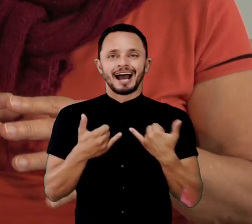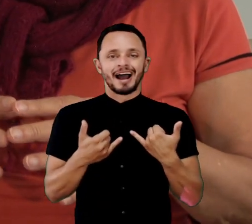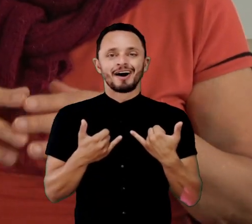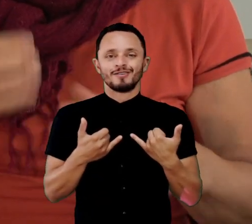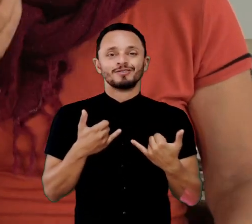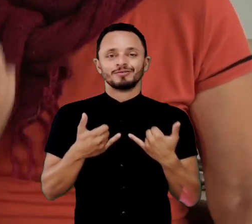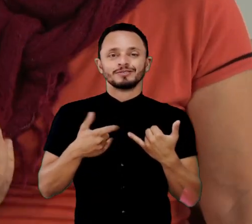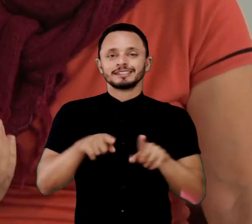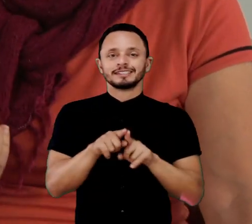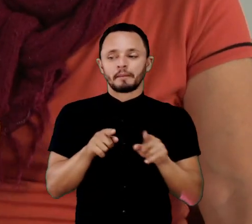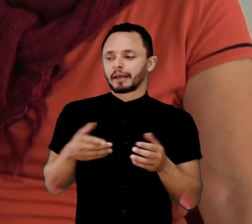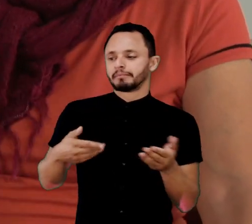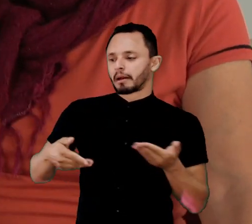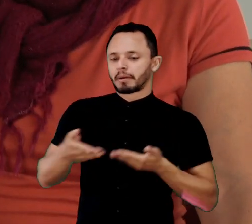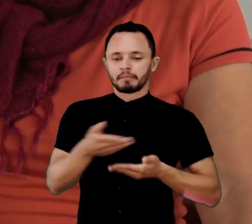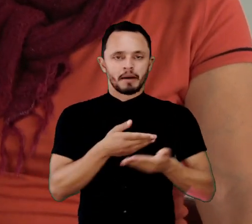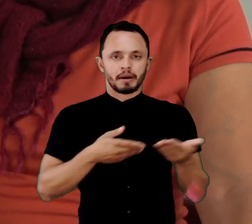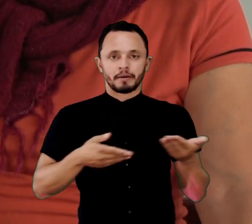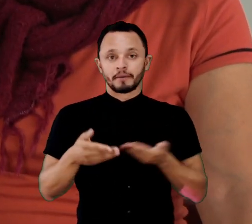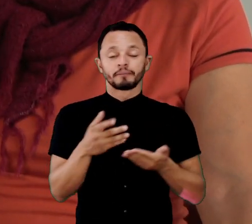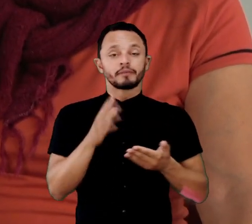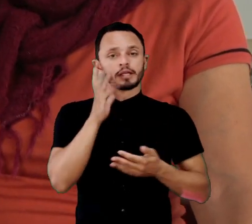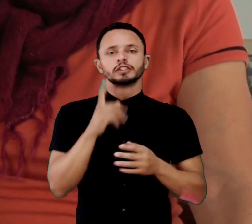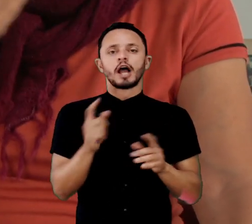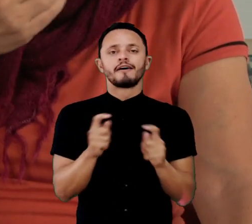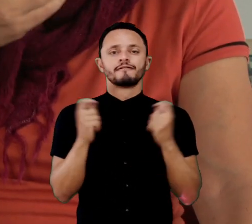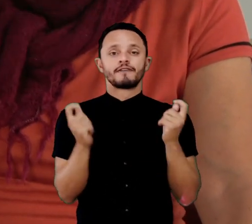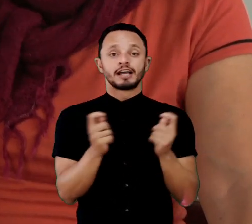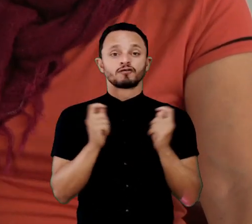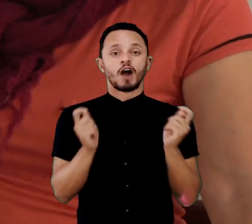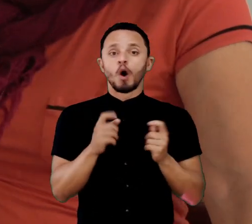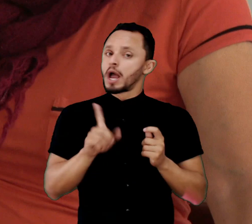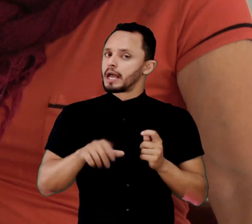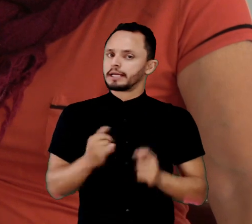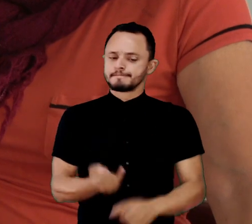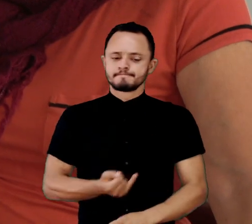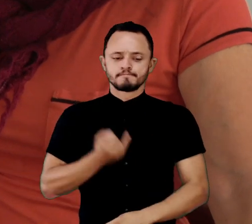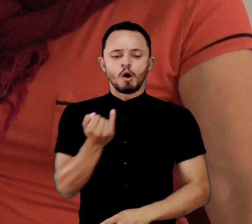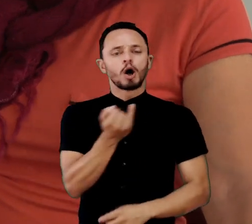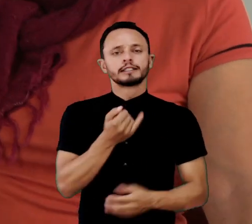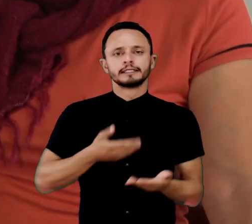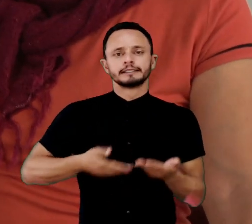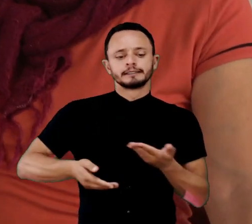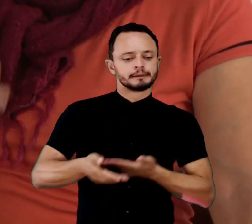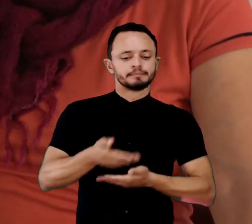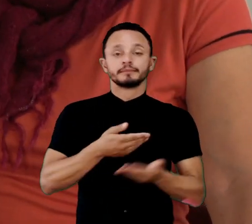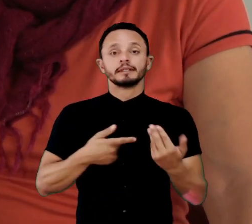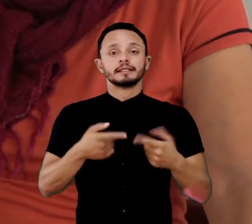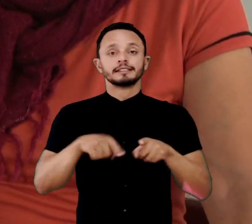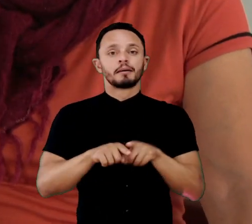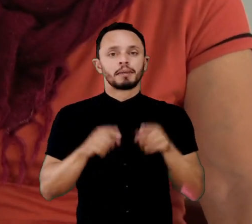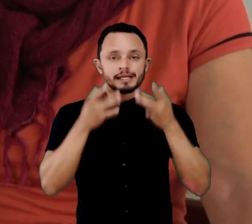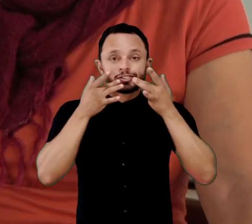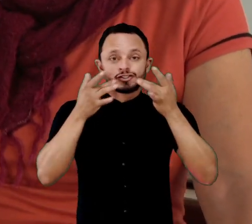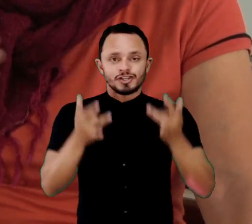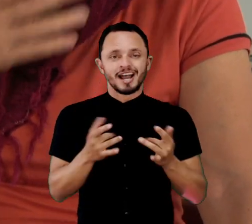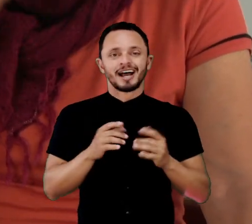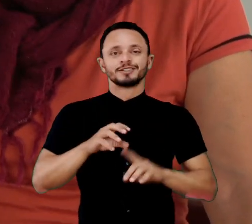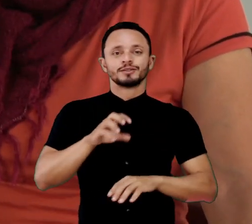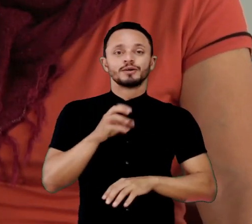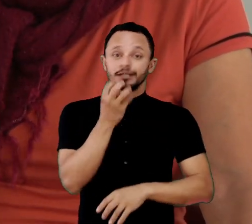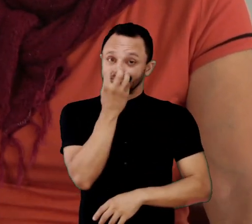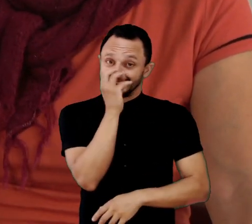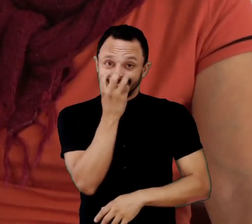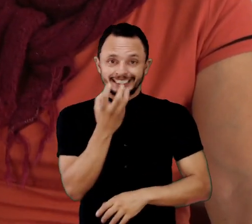Que a gente acha que os festivais, eles são uma ação muito importante de circulação, né? Do teatro e também da dança e do circo,